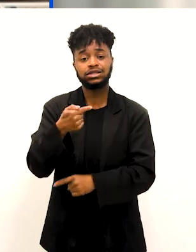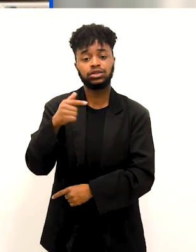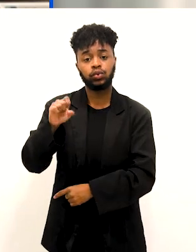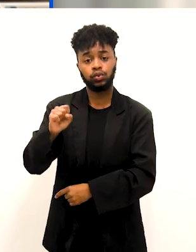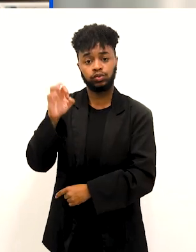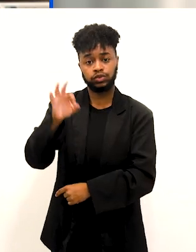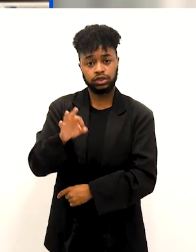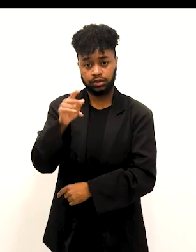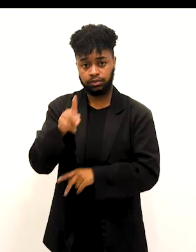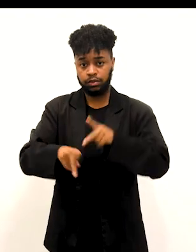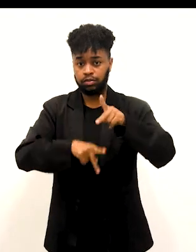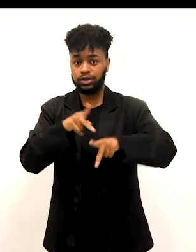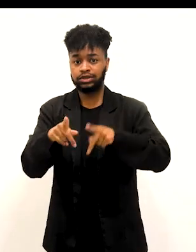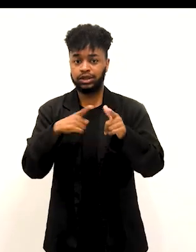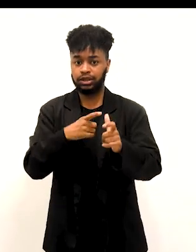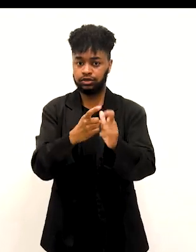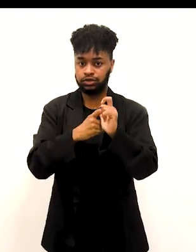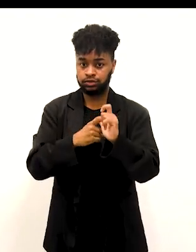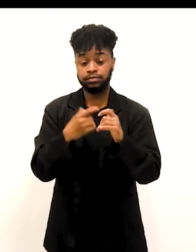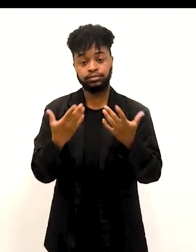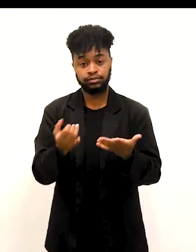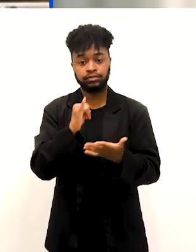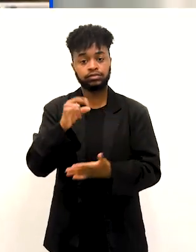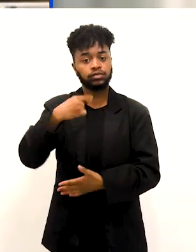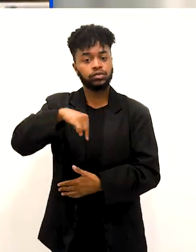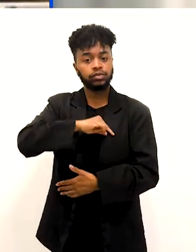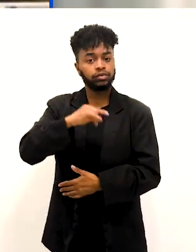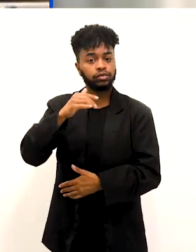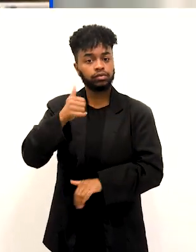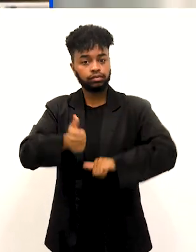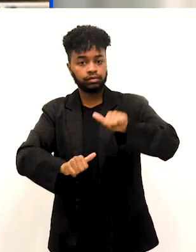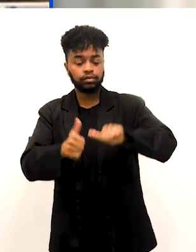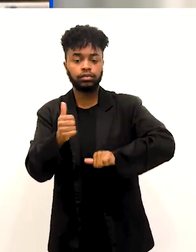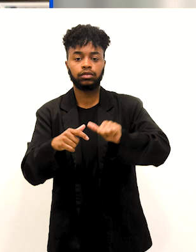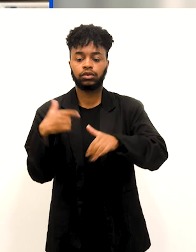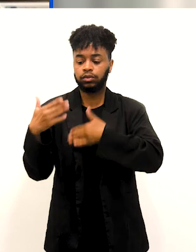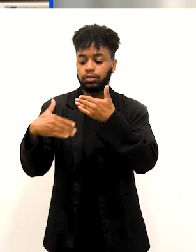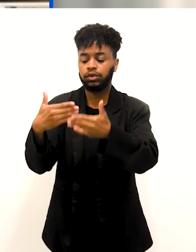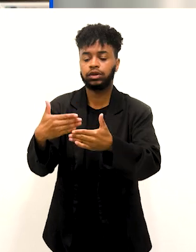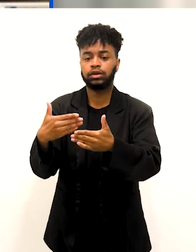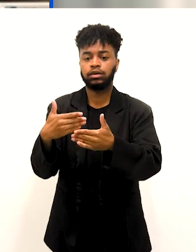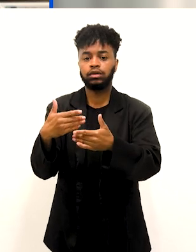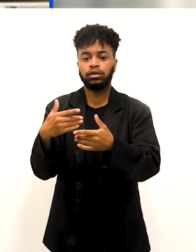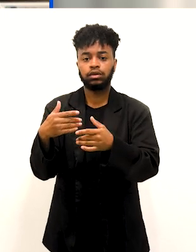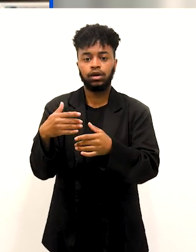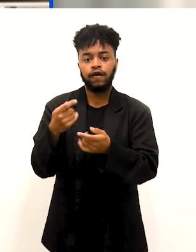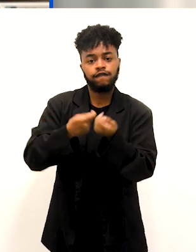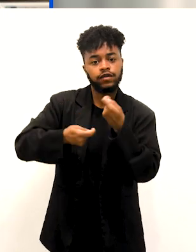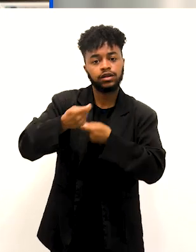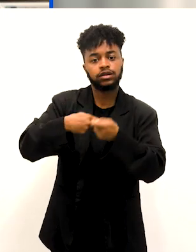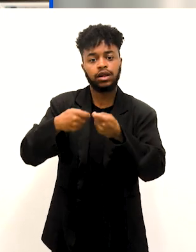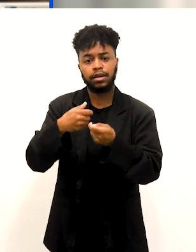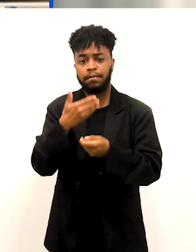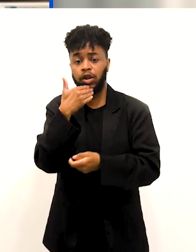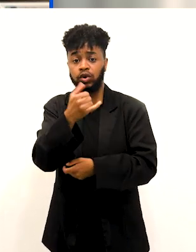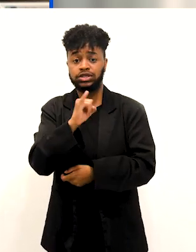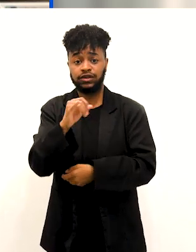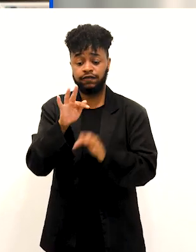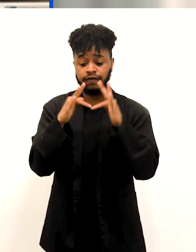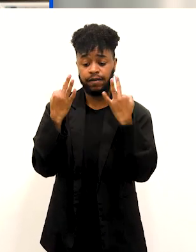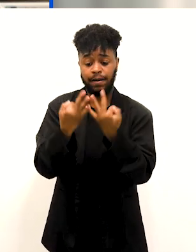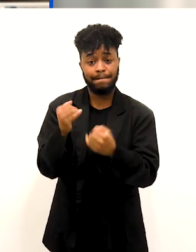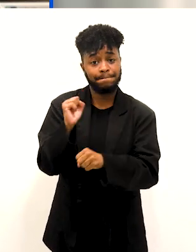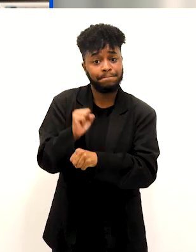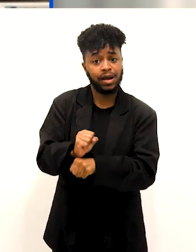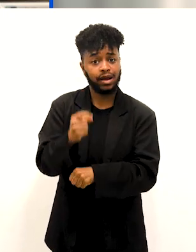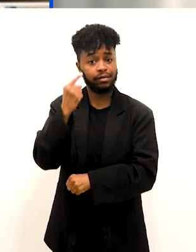78% dos brasileiros endividados. Se a gente levar em consideração que um processo de saneamento financeiro, ele é muito mais simples quando a família para,